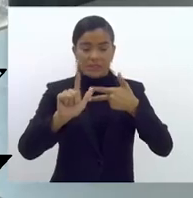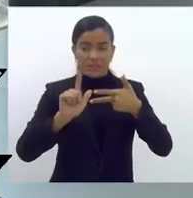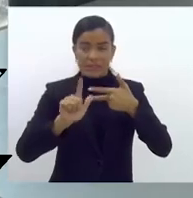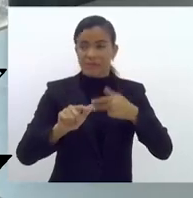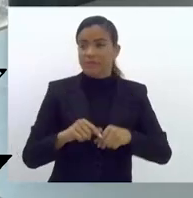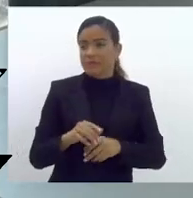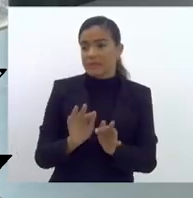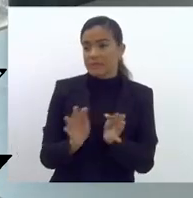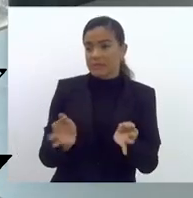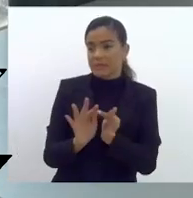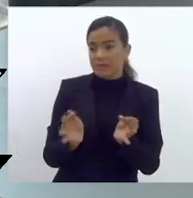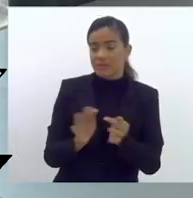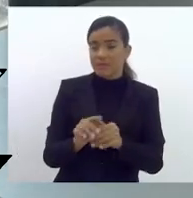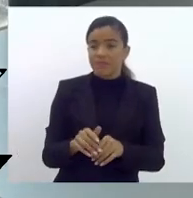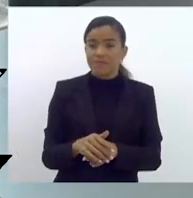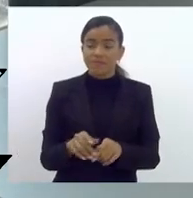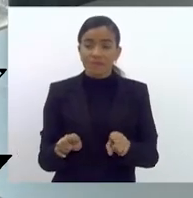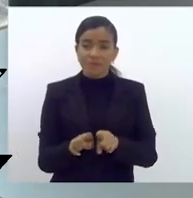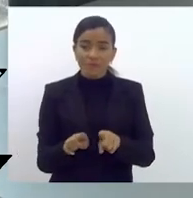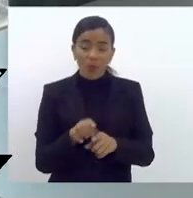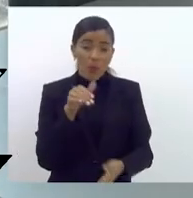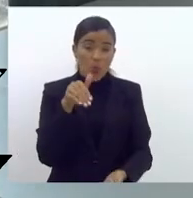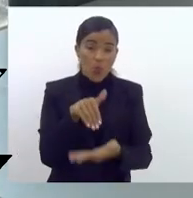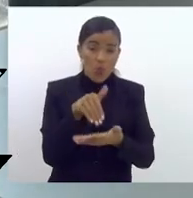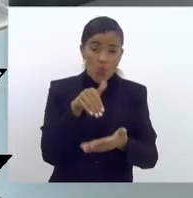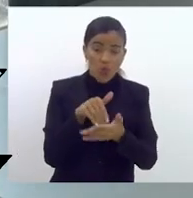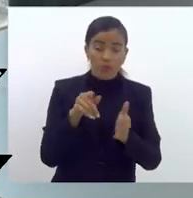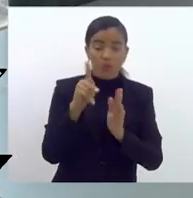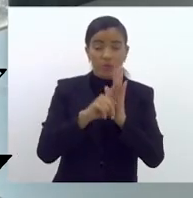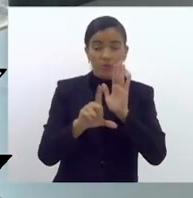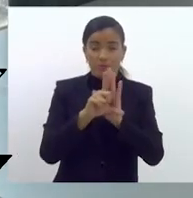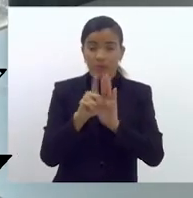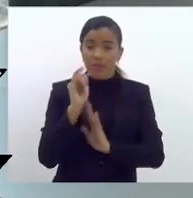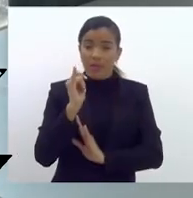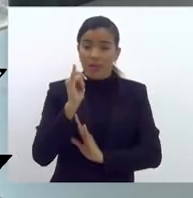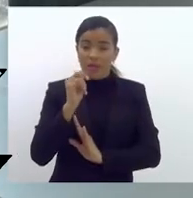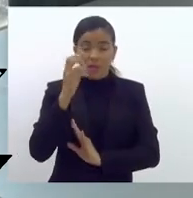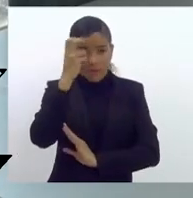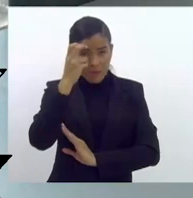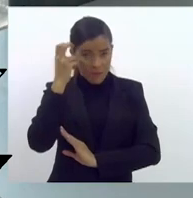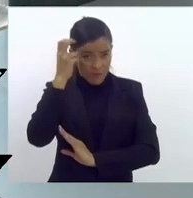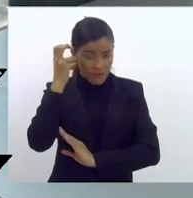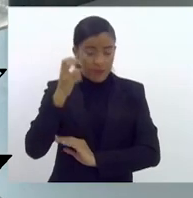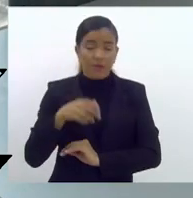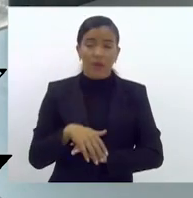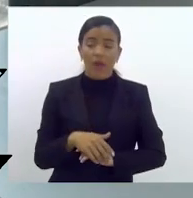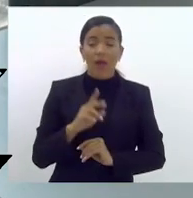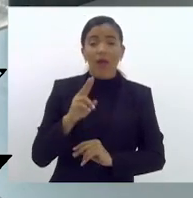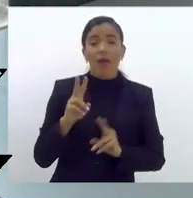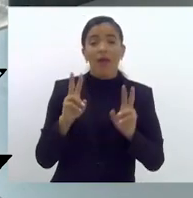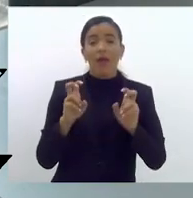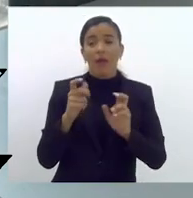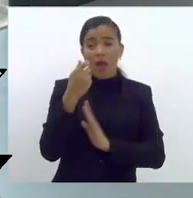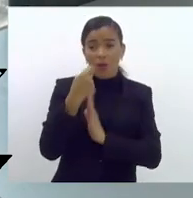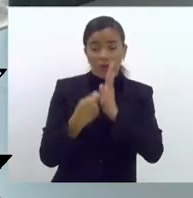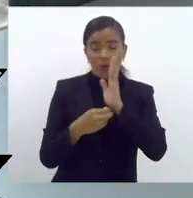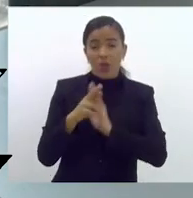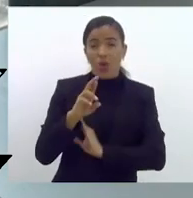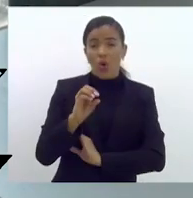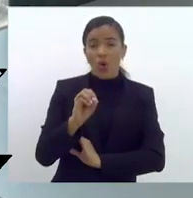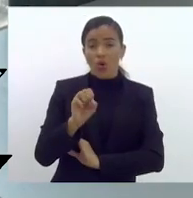simples e o último projeto de relatoria da deputada Verônica é de autoria do deputado